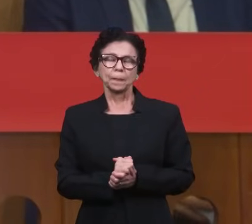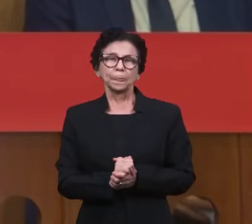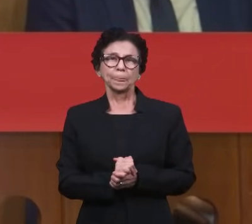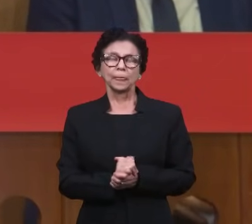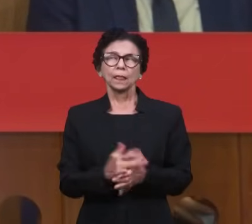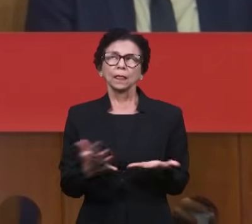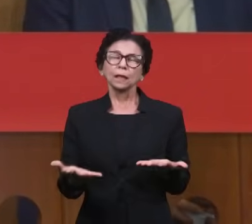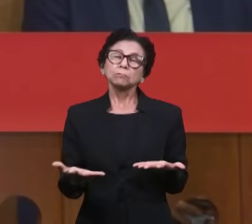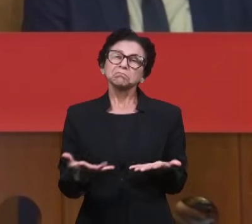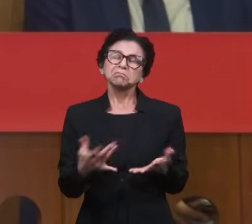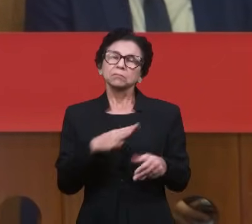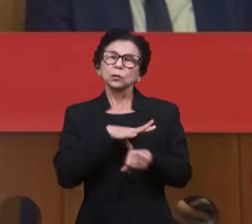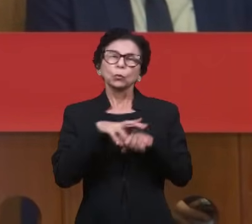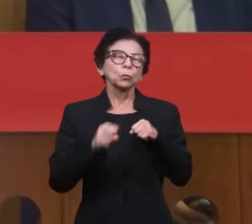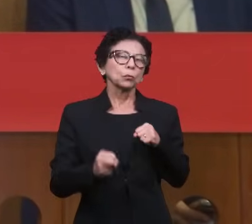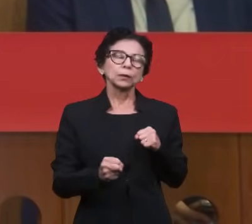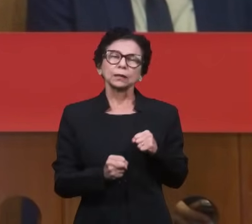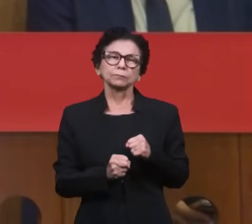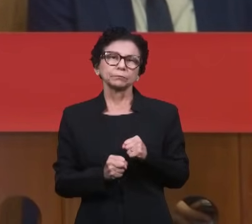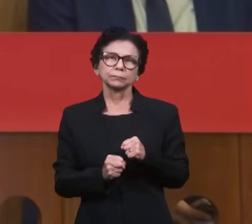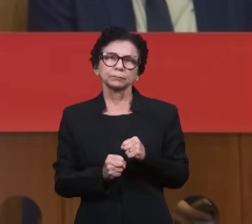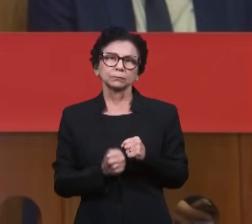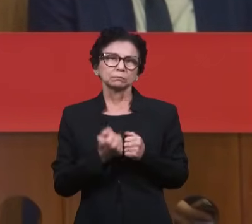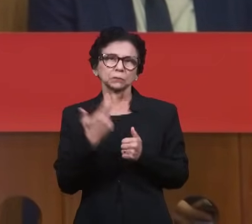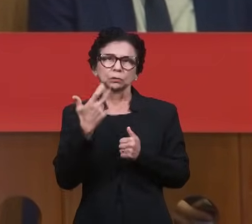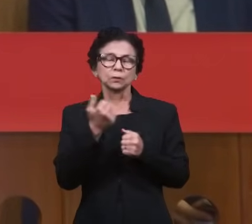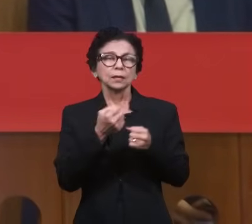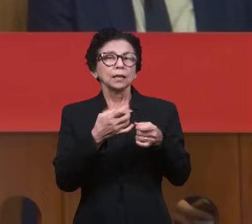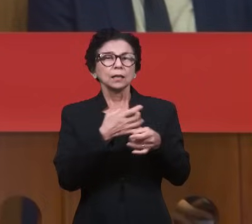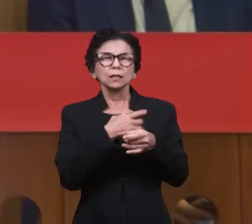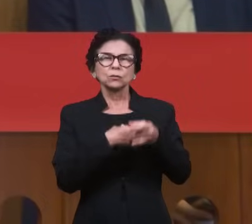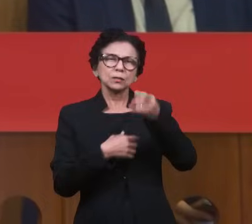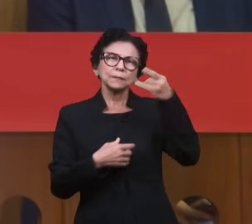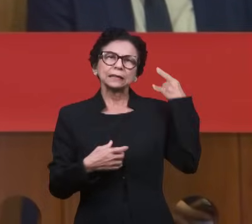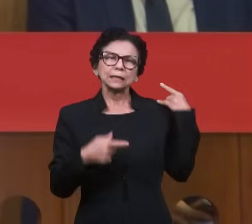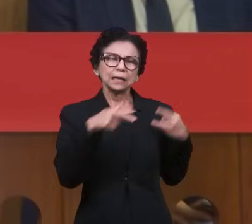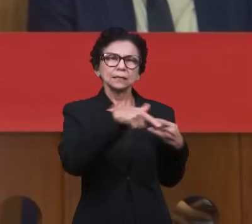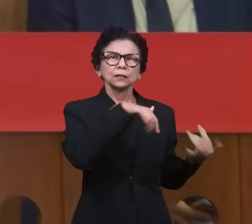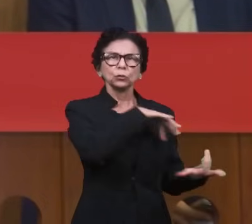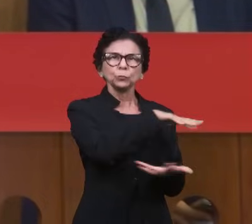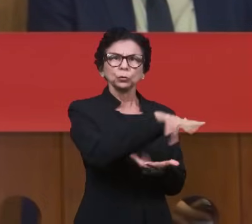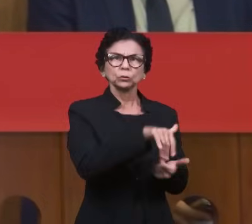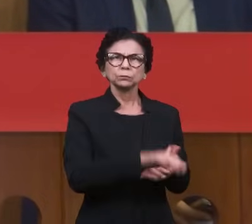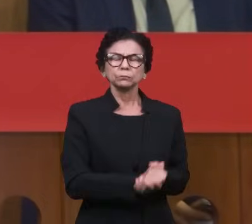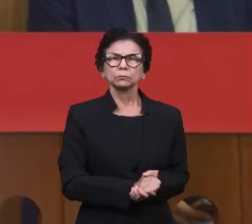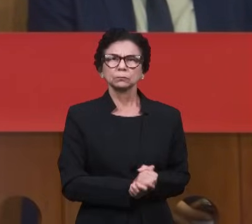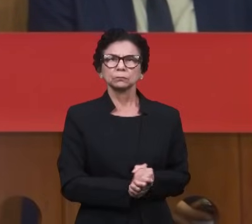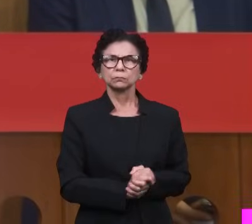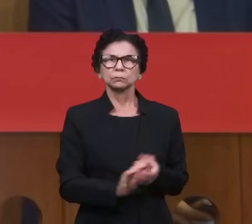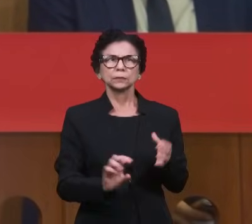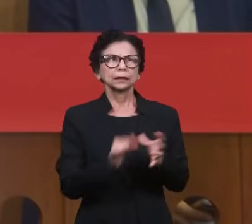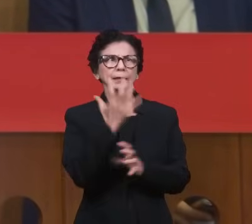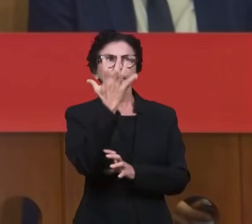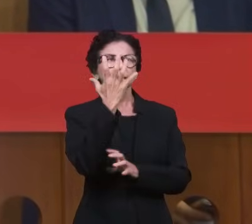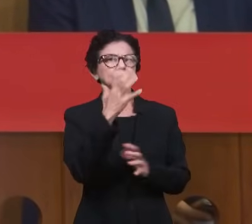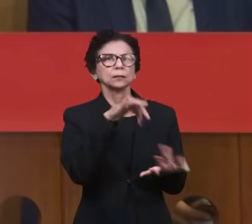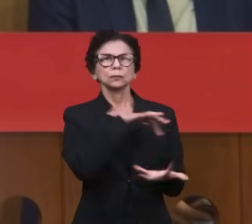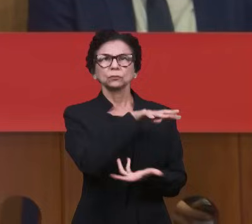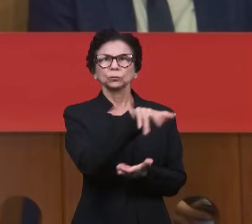é a operação do Espírito Santo. Vai firme. Não existe isso.